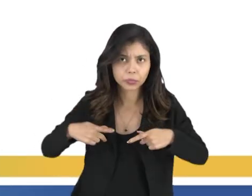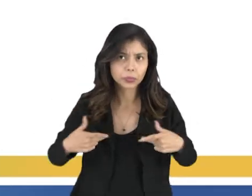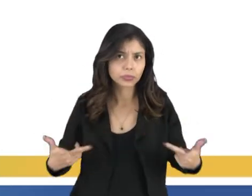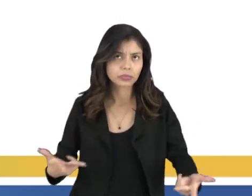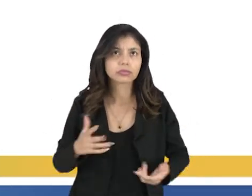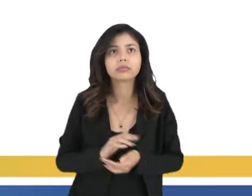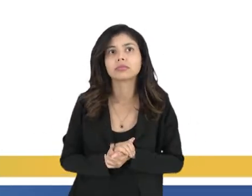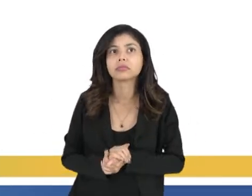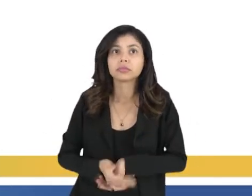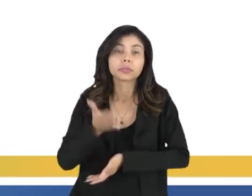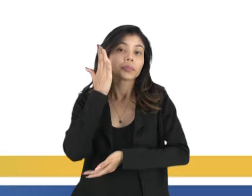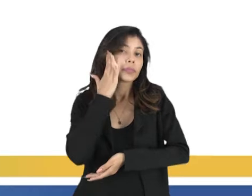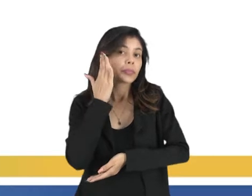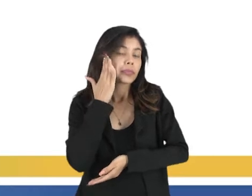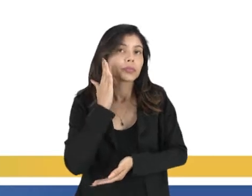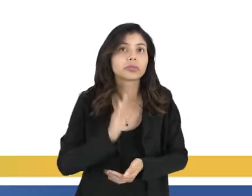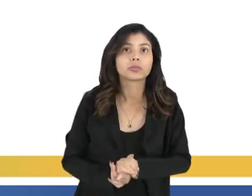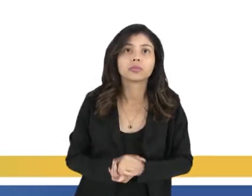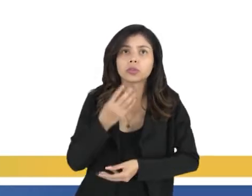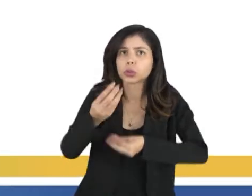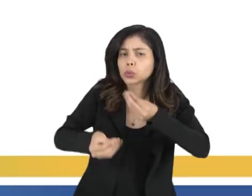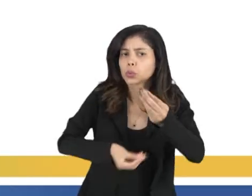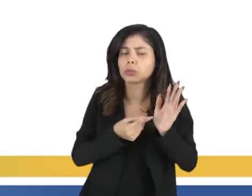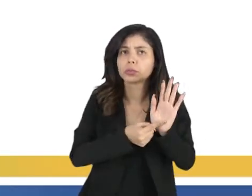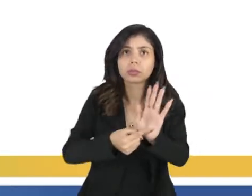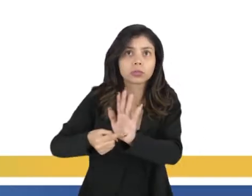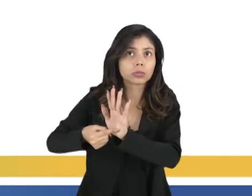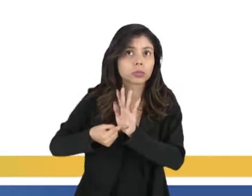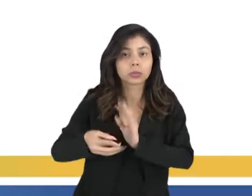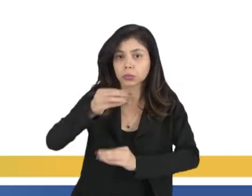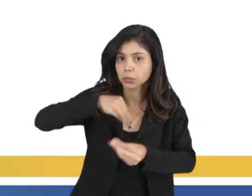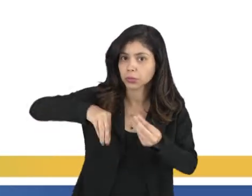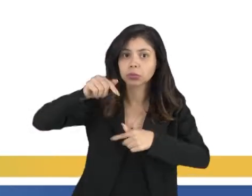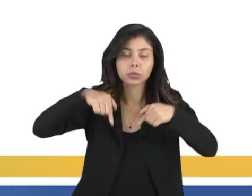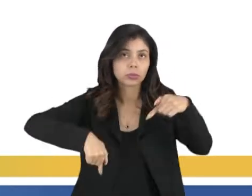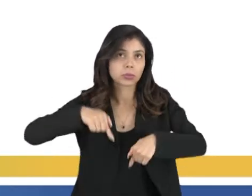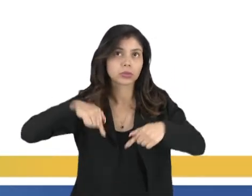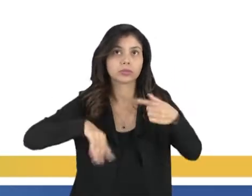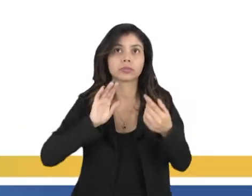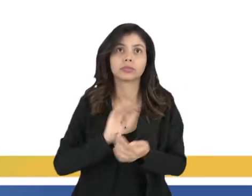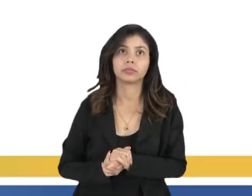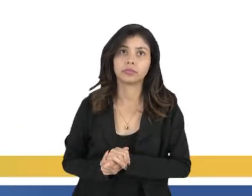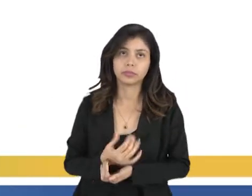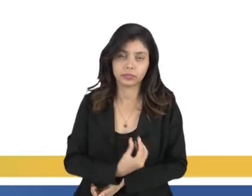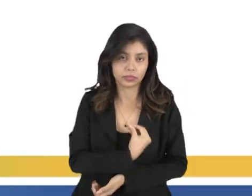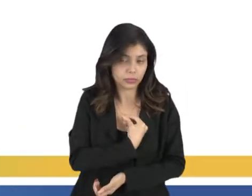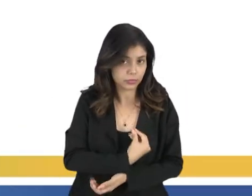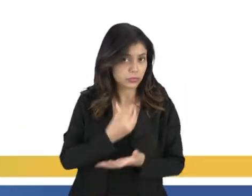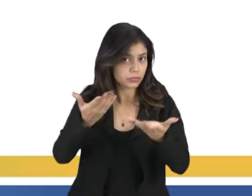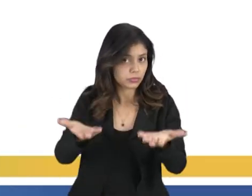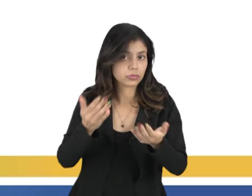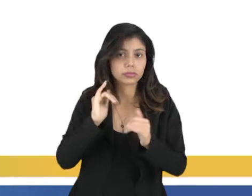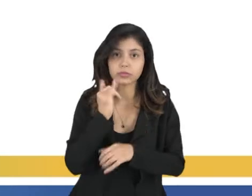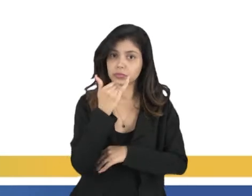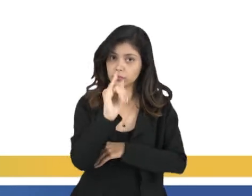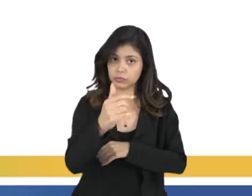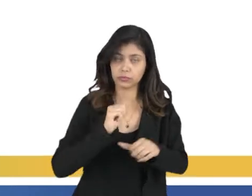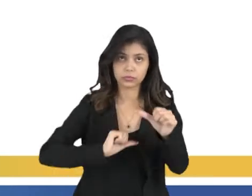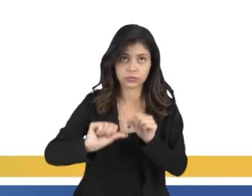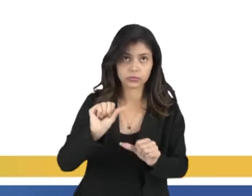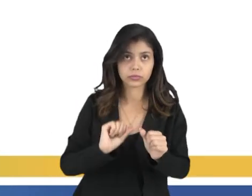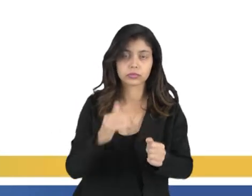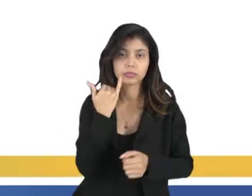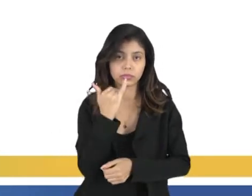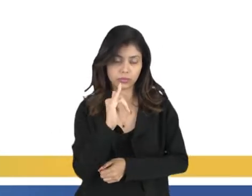humano, entender o método de representação das reações químicas presente nessa energia, na